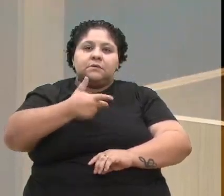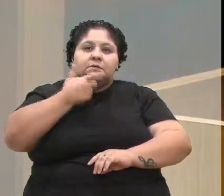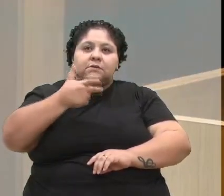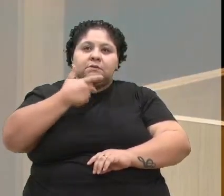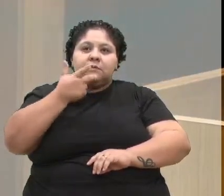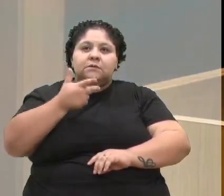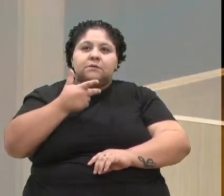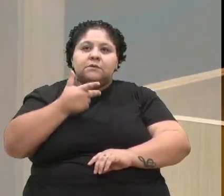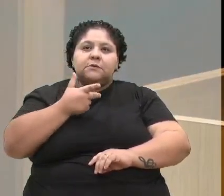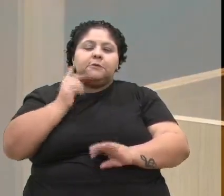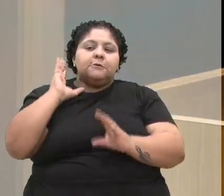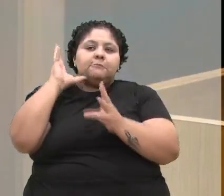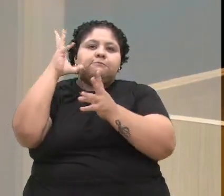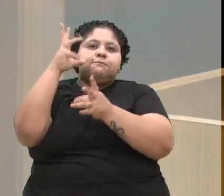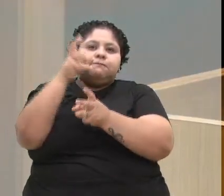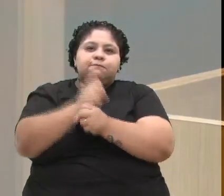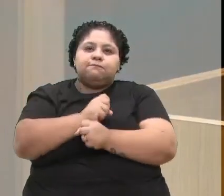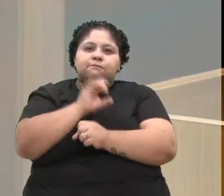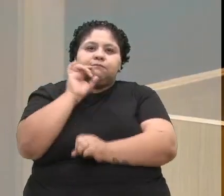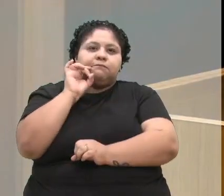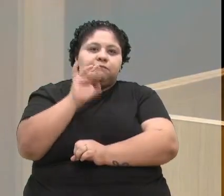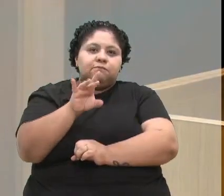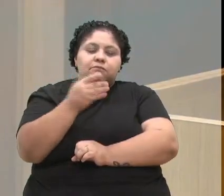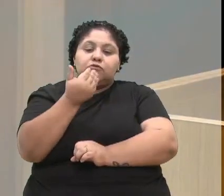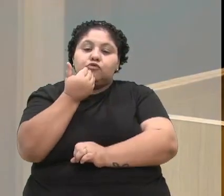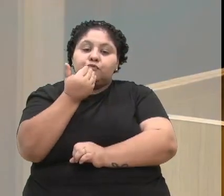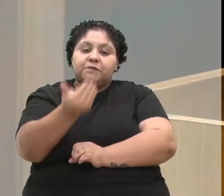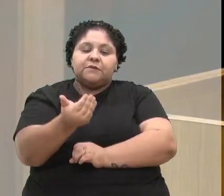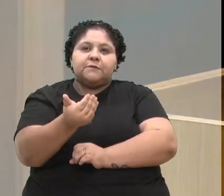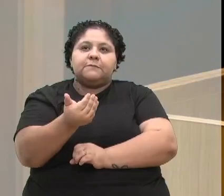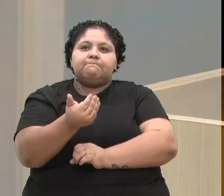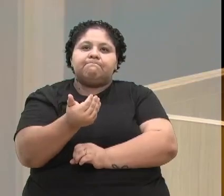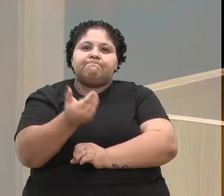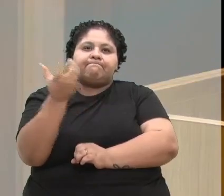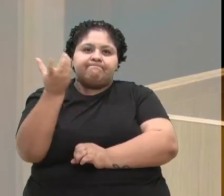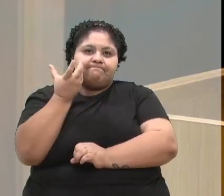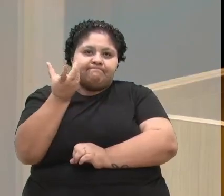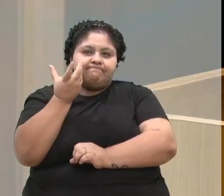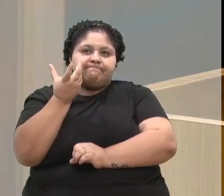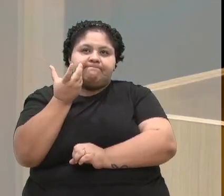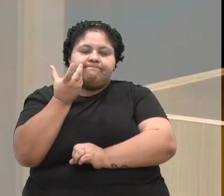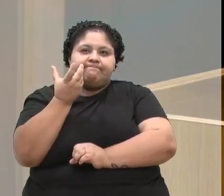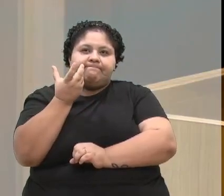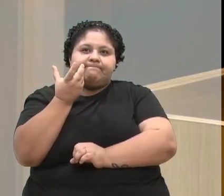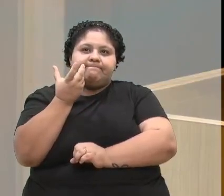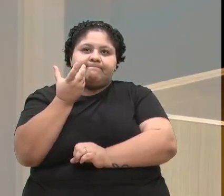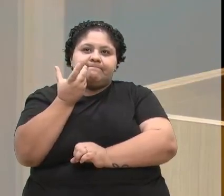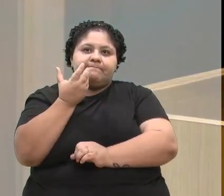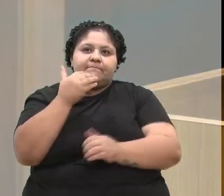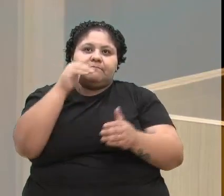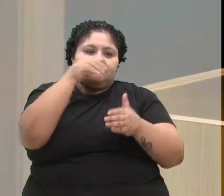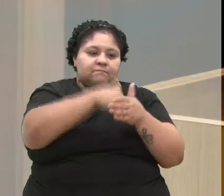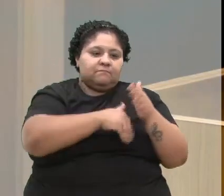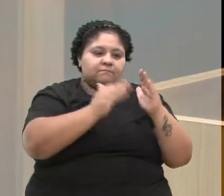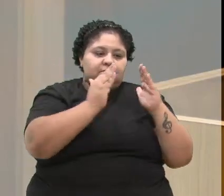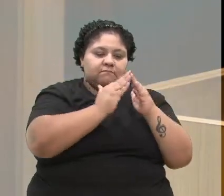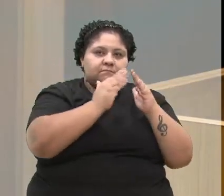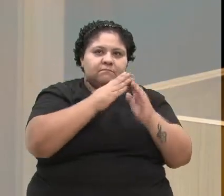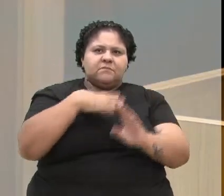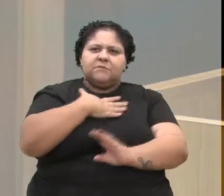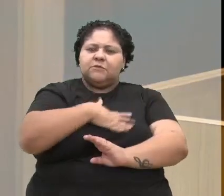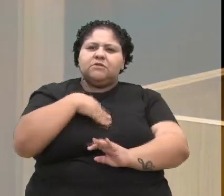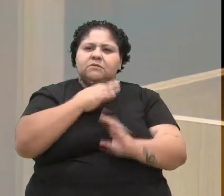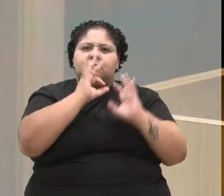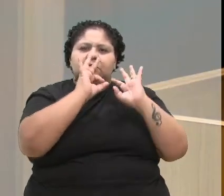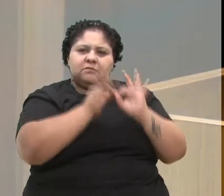se resume simplesmente num pedido, e aí eu queria direcionar hoje dentro dessa casa de forma correta,